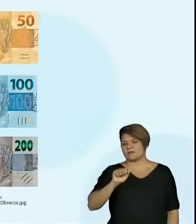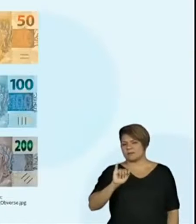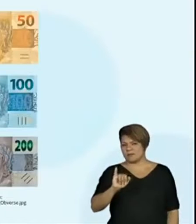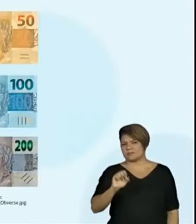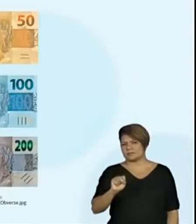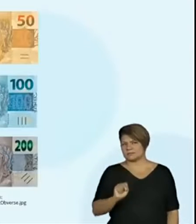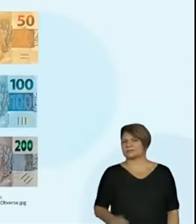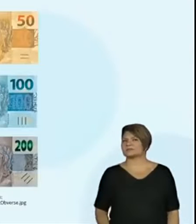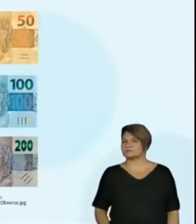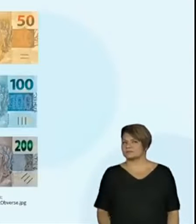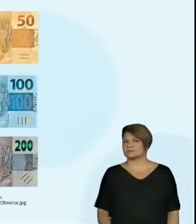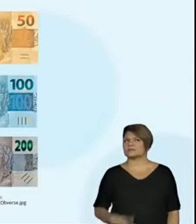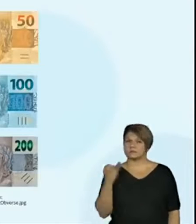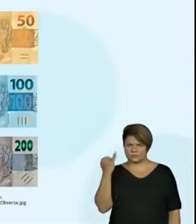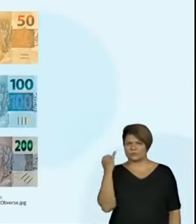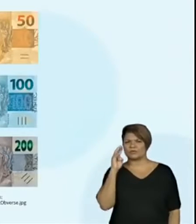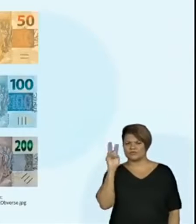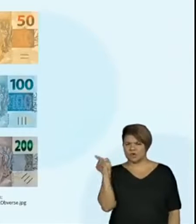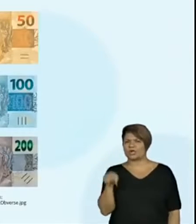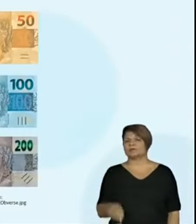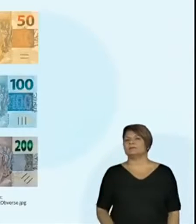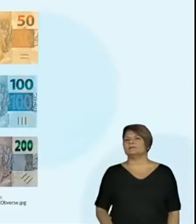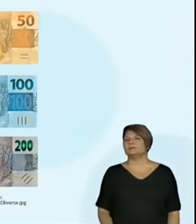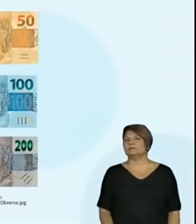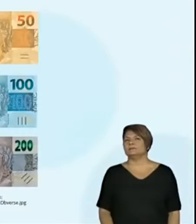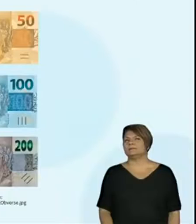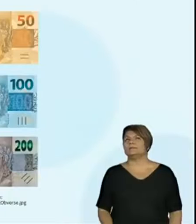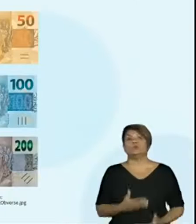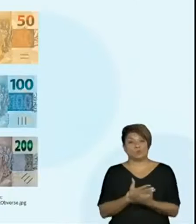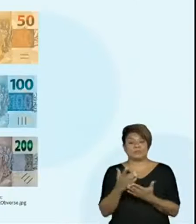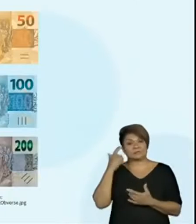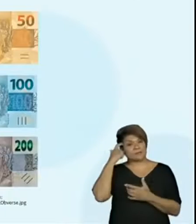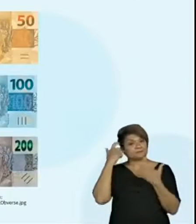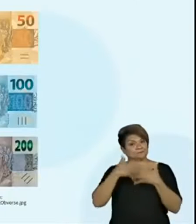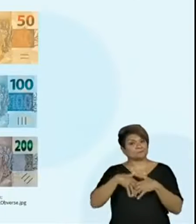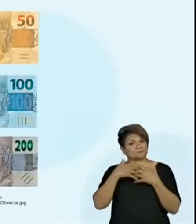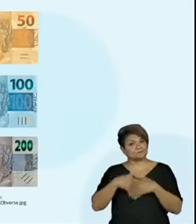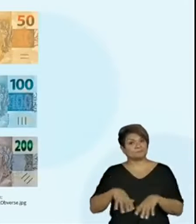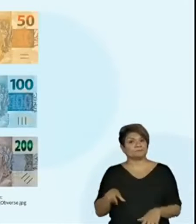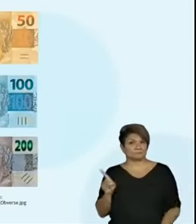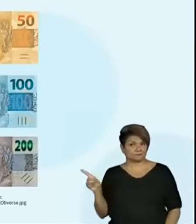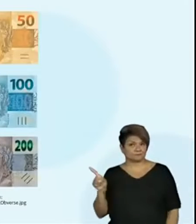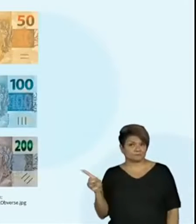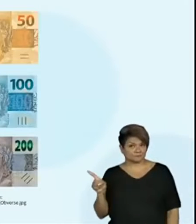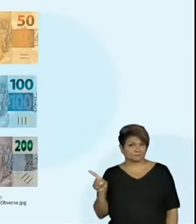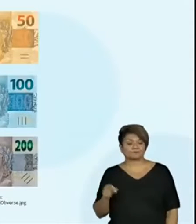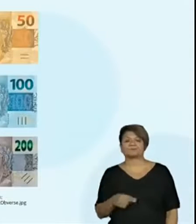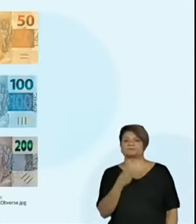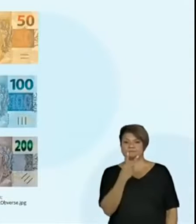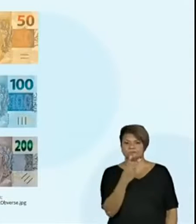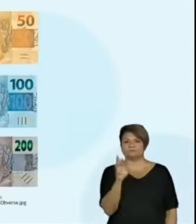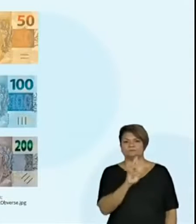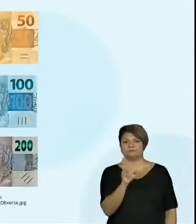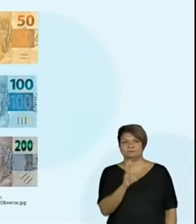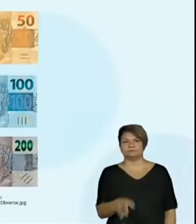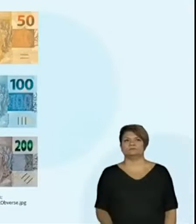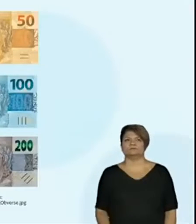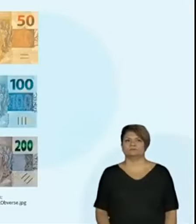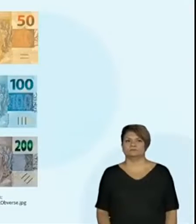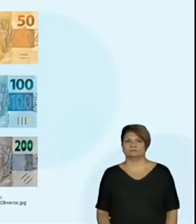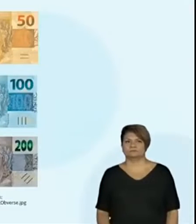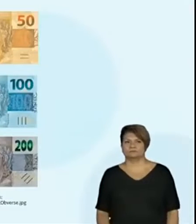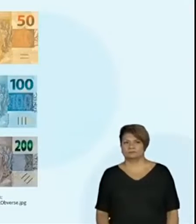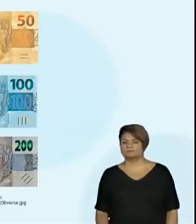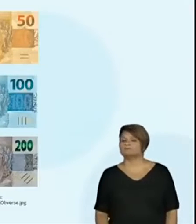Observa. É importante vocês observarem, né? Para a gente começar a pensar que isso, quando a gente falou, ó, R$2, olha aqui onde